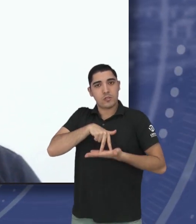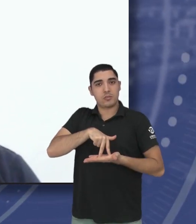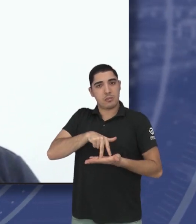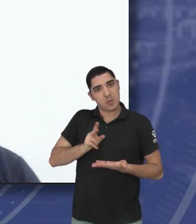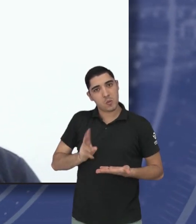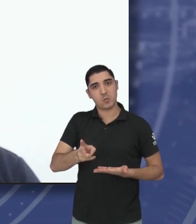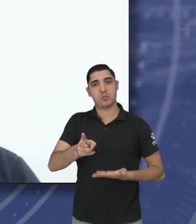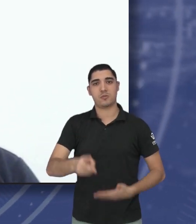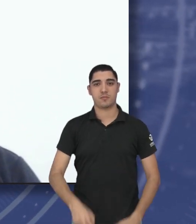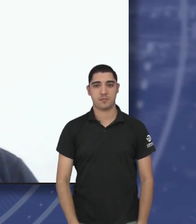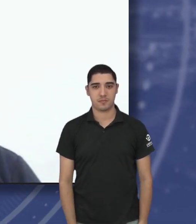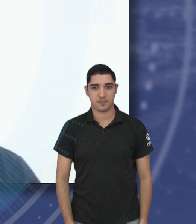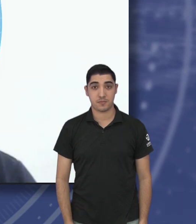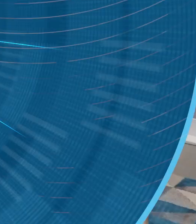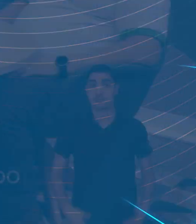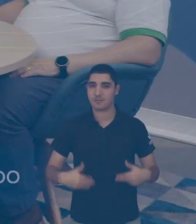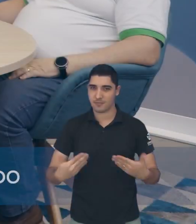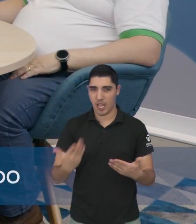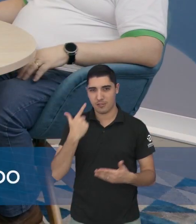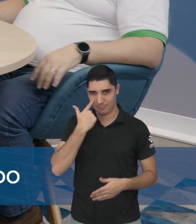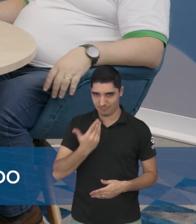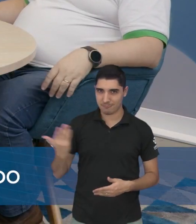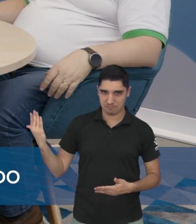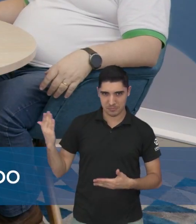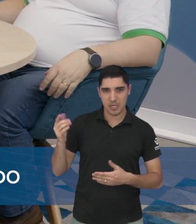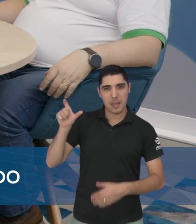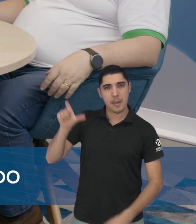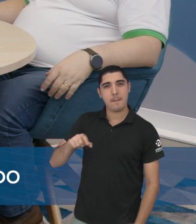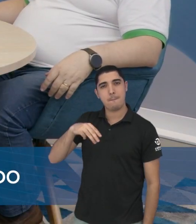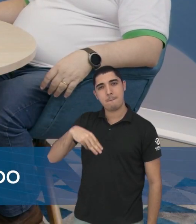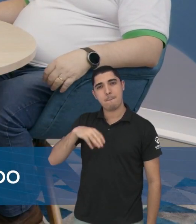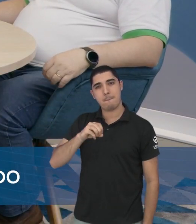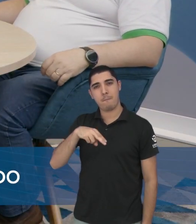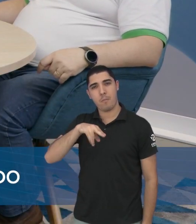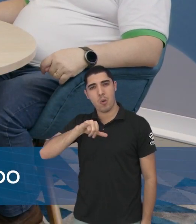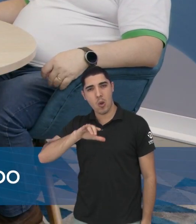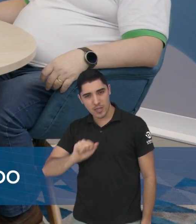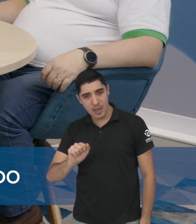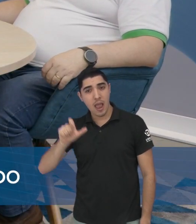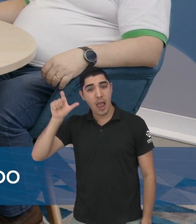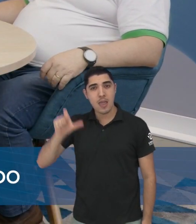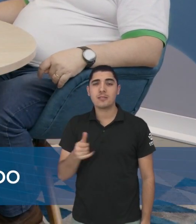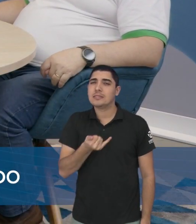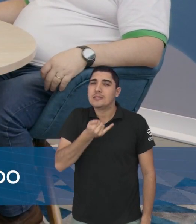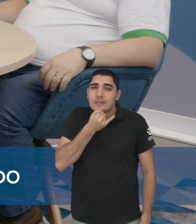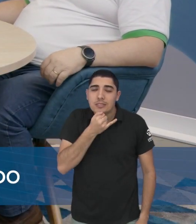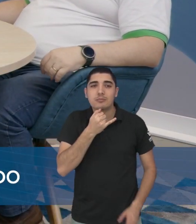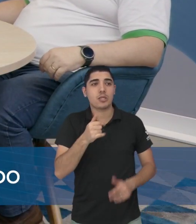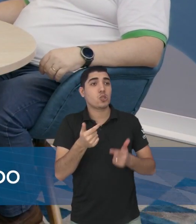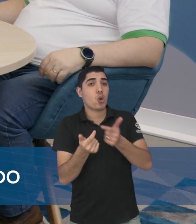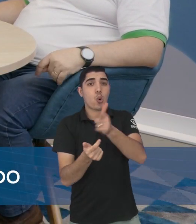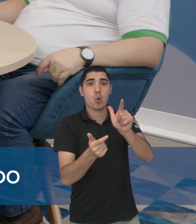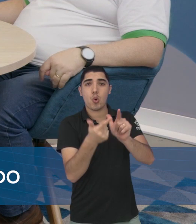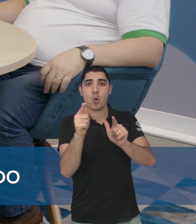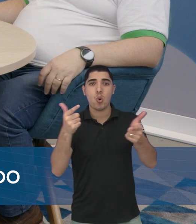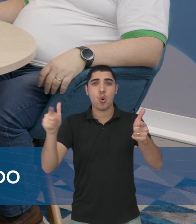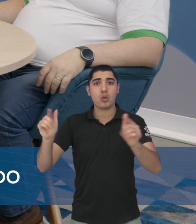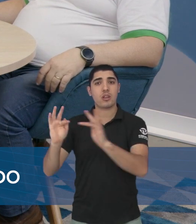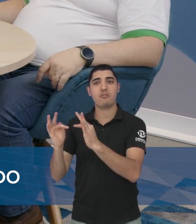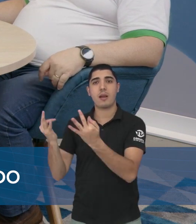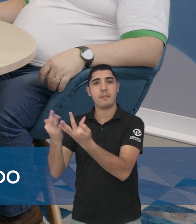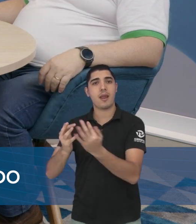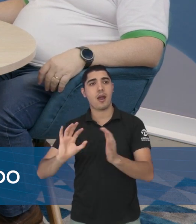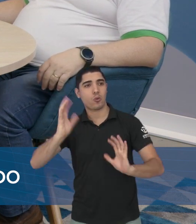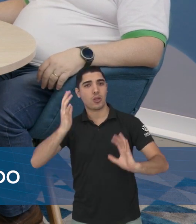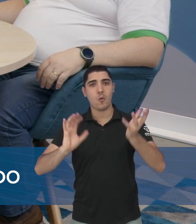manter firme e conseguir seguir. Tá, então a gente viu a situação da Mônica, infelizmente a realidade de muitas famílias entra